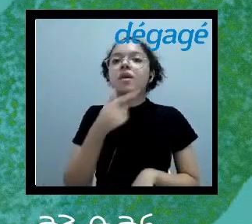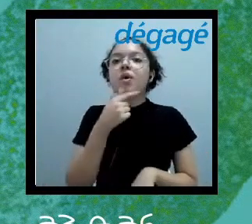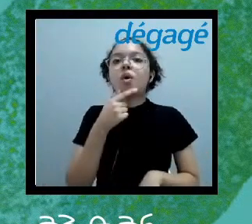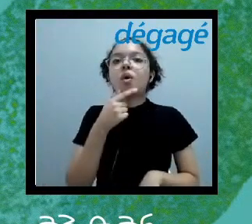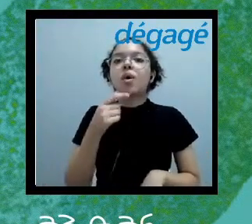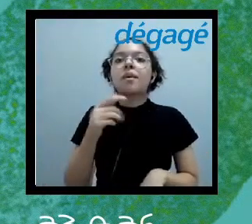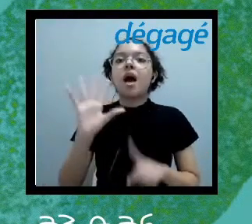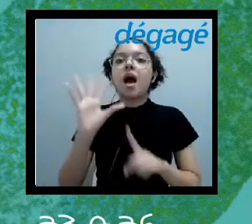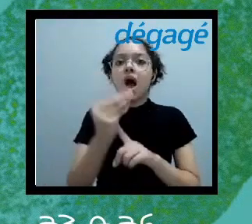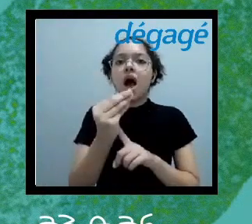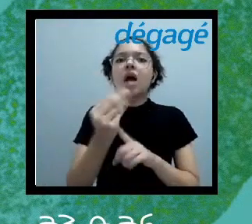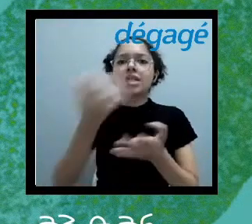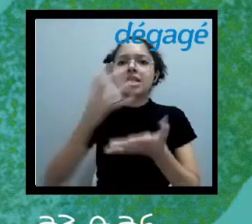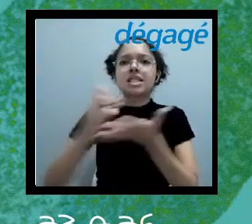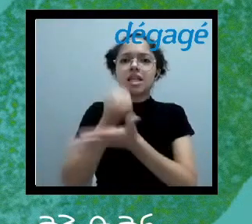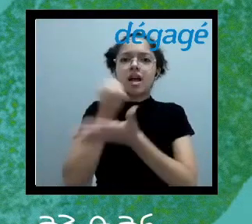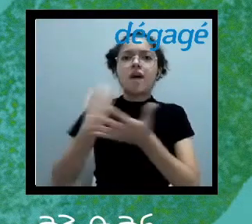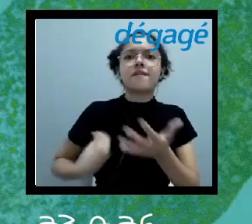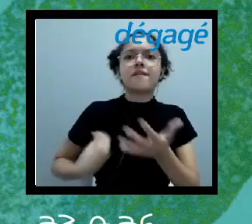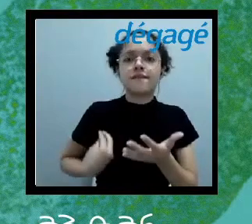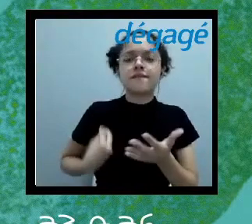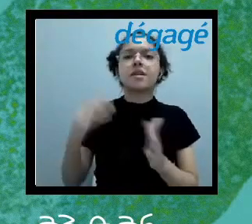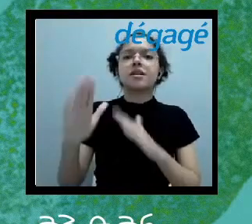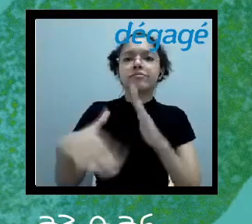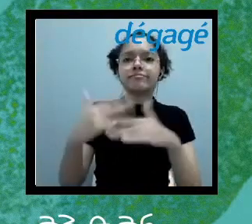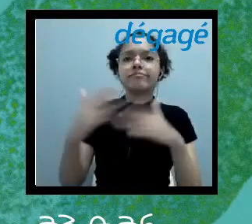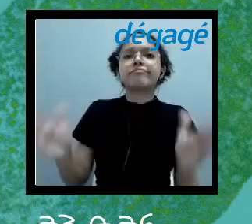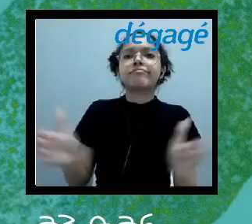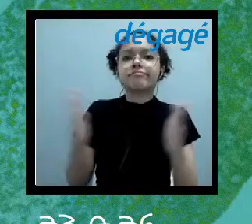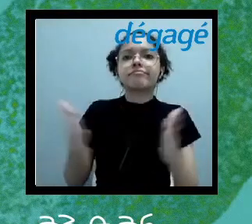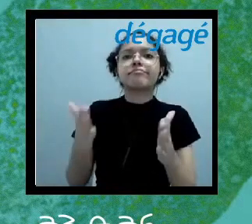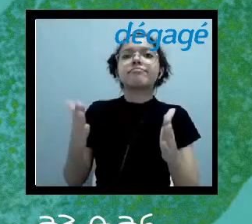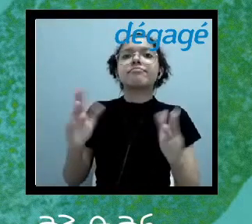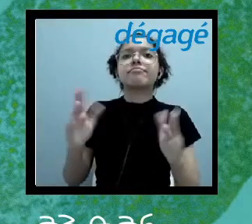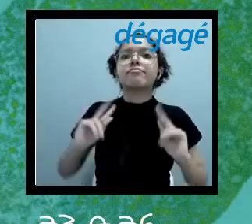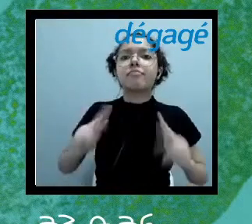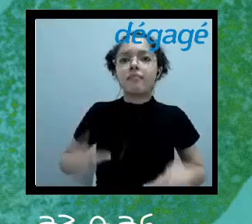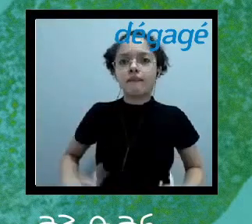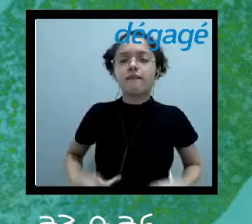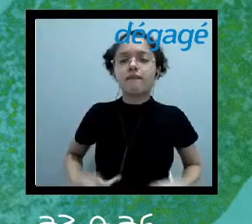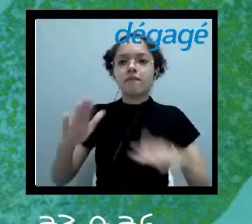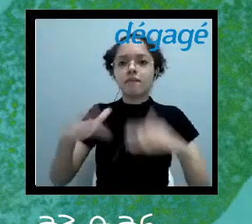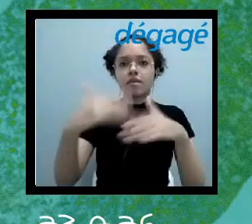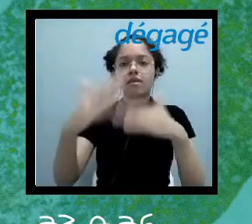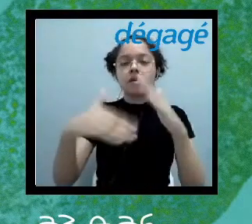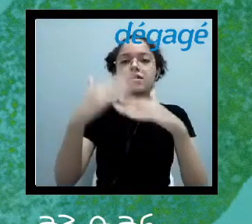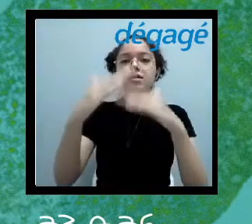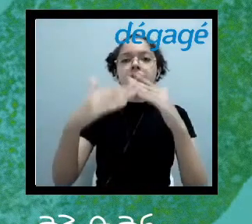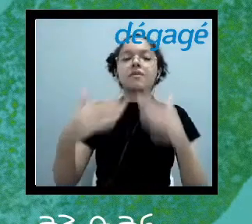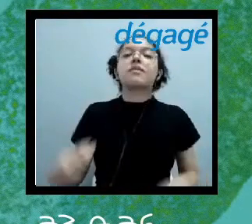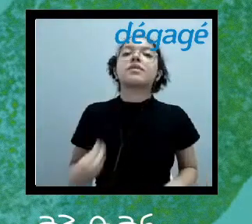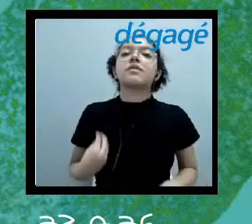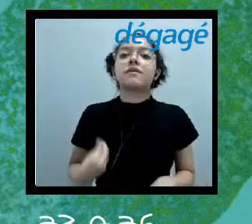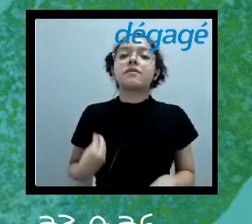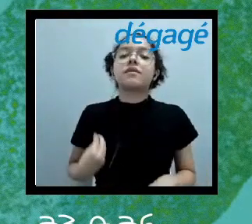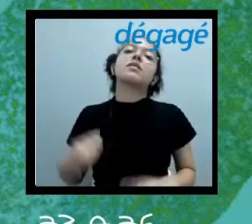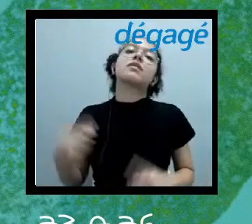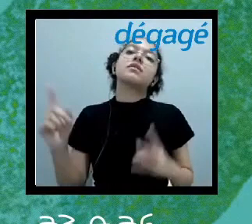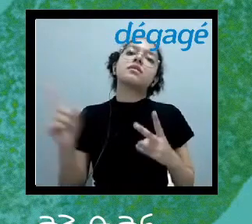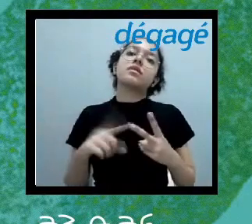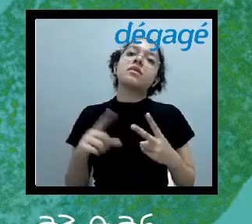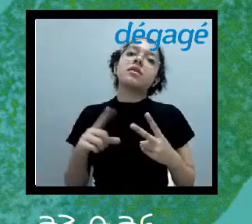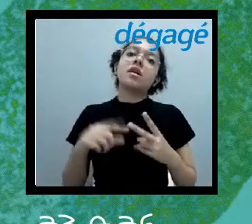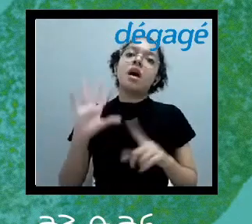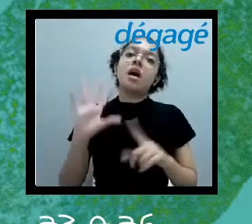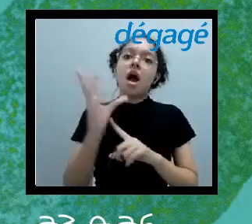vidas, contribui para o processo formativo do indivíduo. A Giselda diz: arte interage com